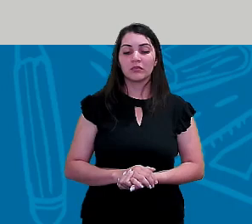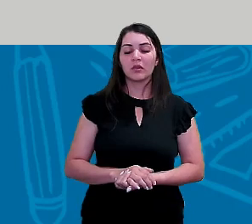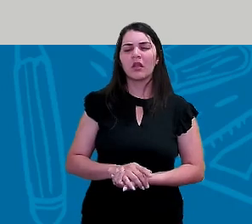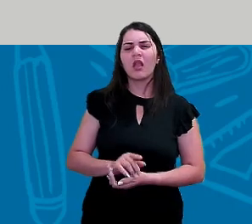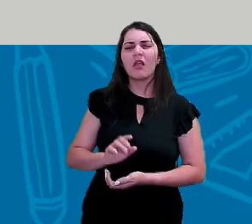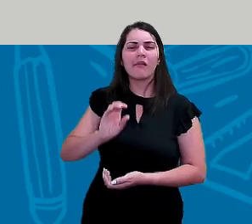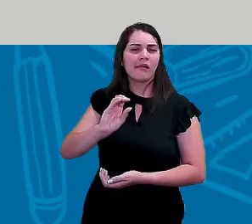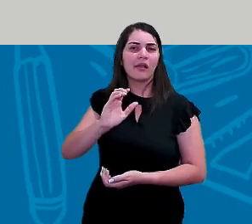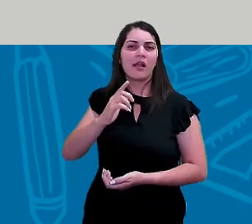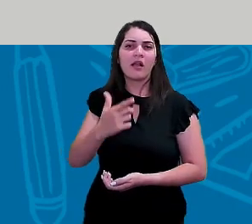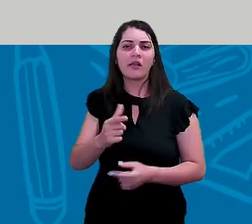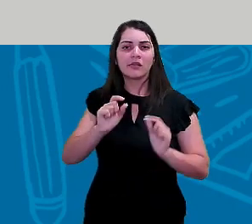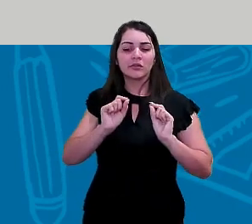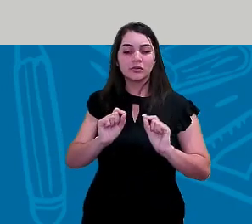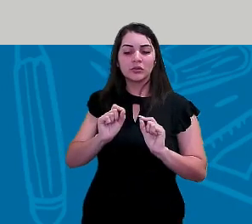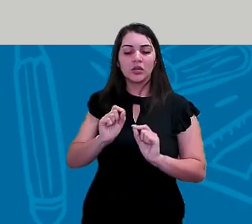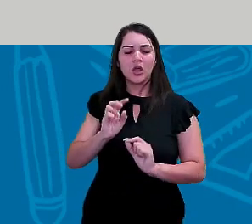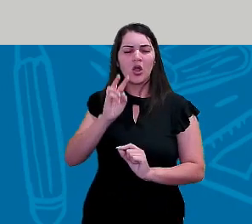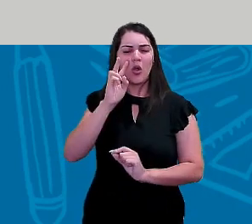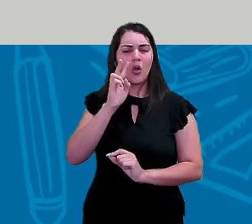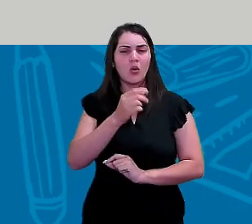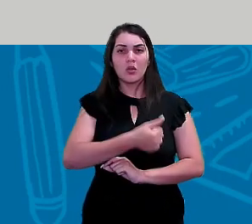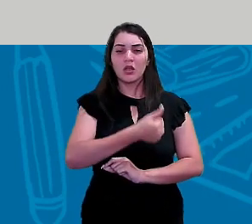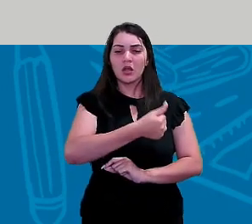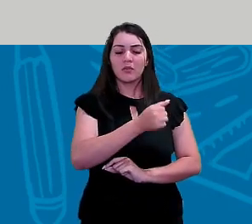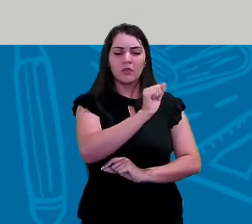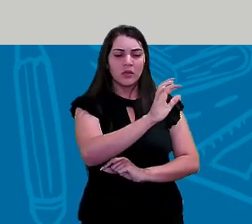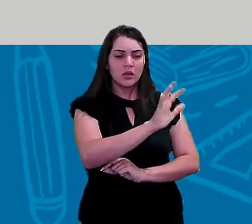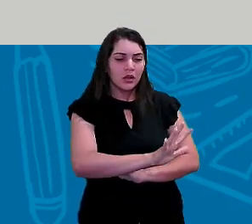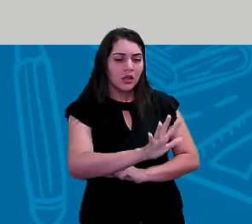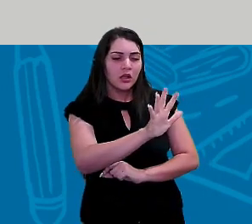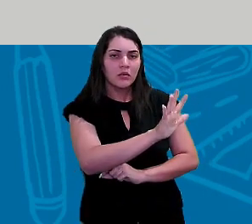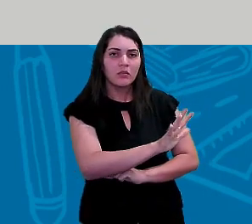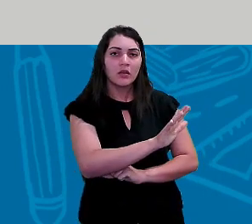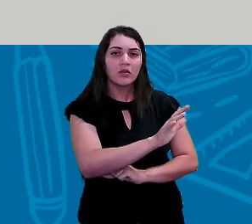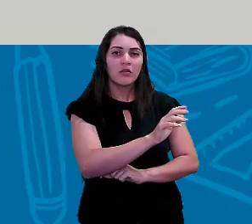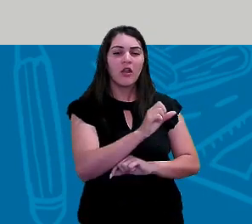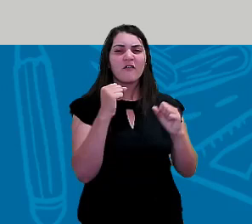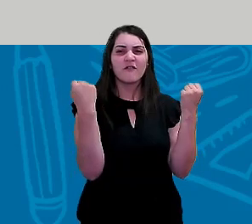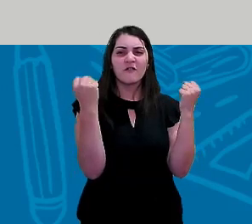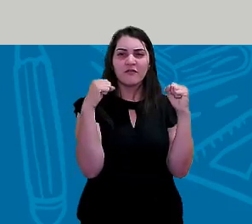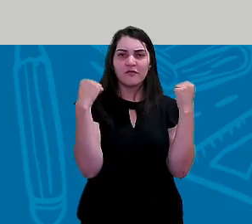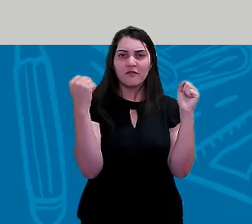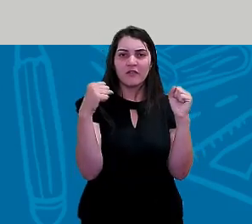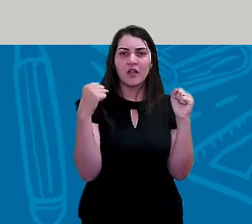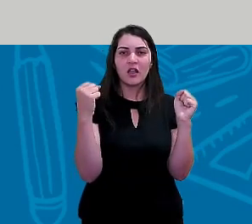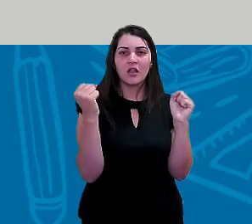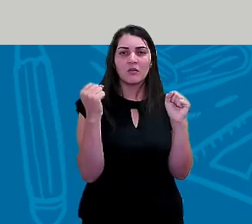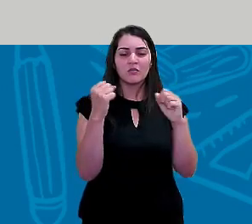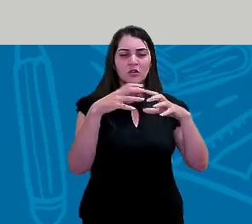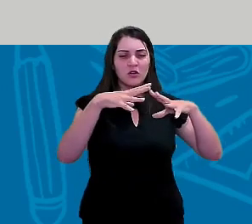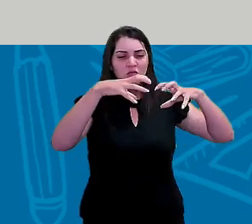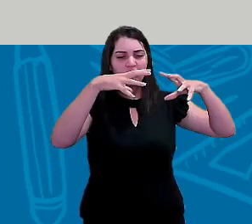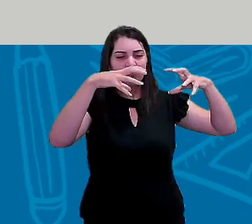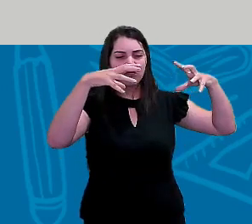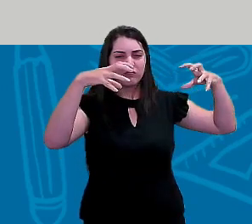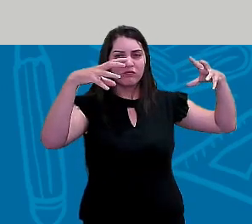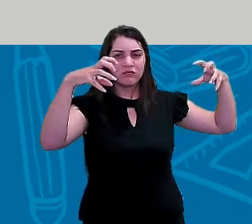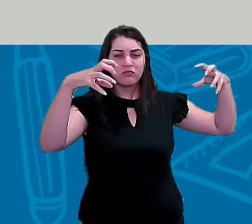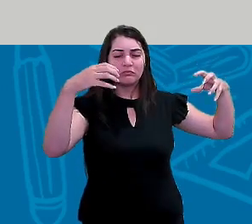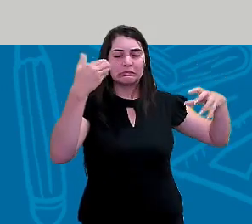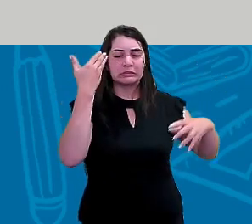é óbvio. Olha só essa primeira imagem. As fábricas soltando a quantidade de fumaça que está soltando, que a gente nem sabe o que é que tem